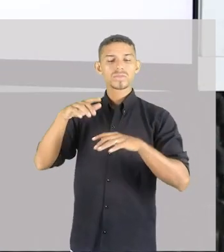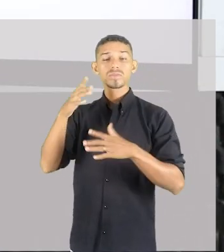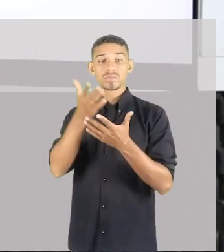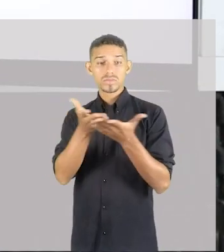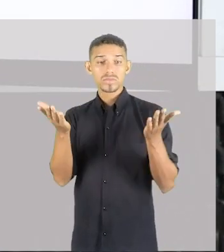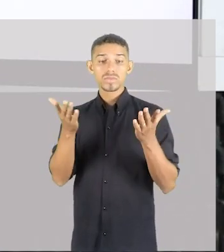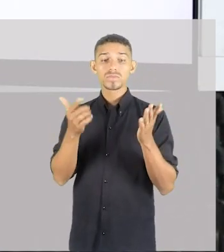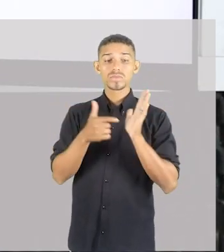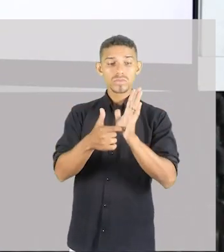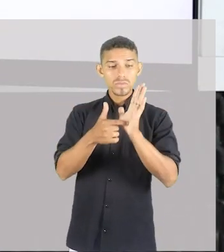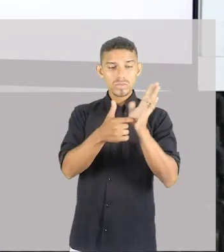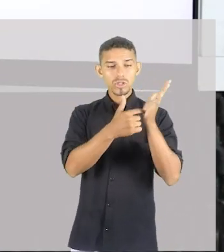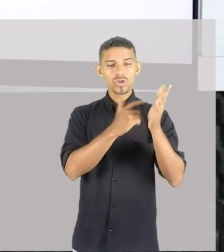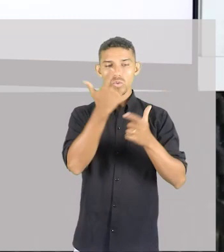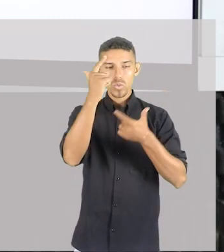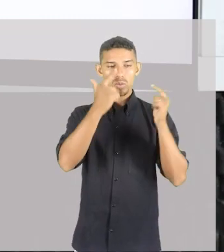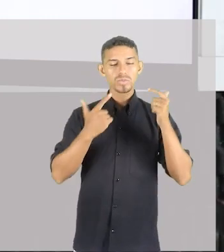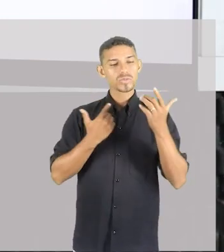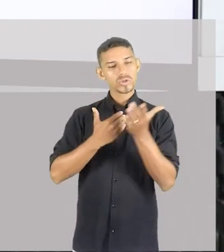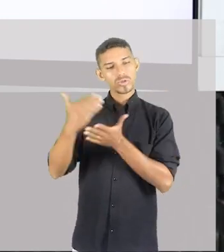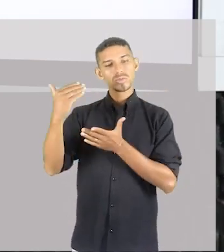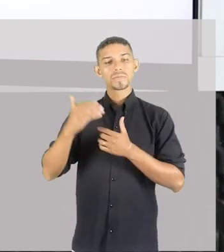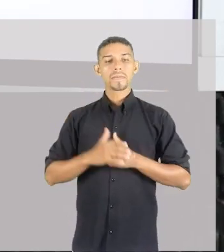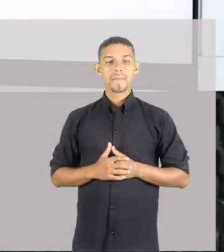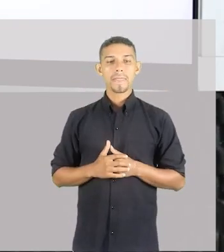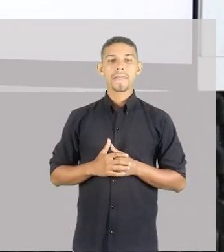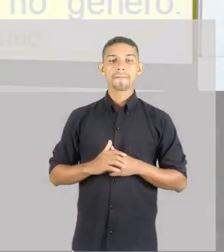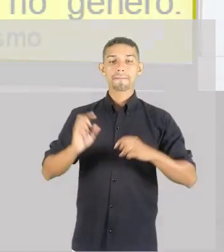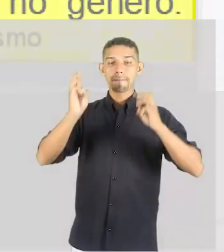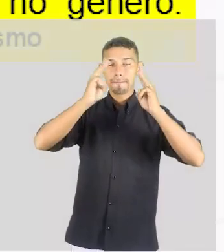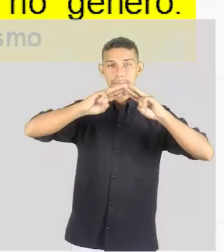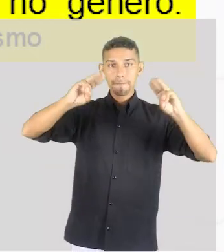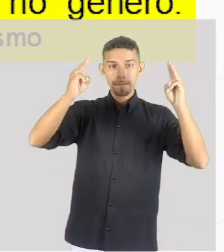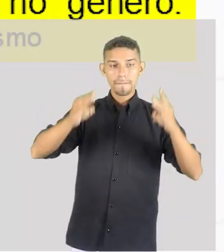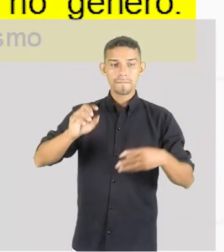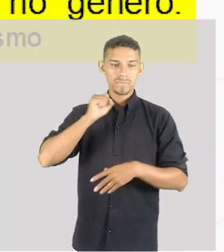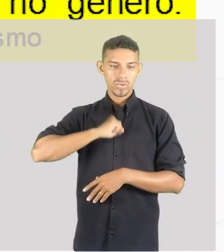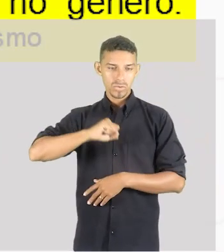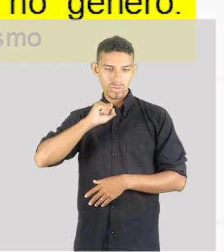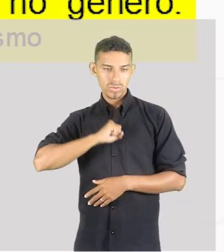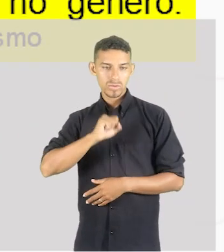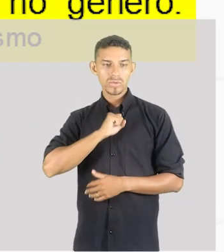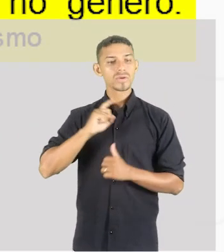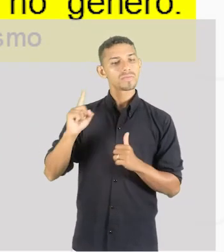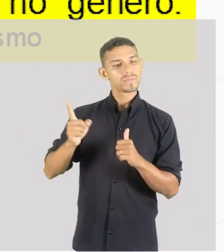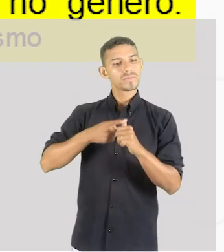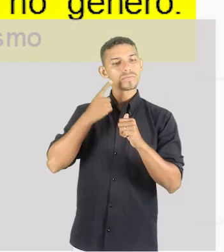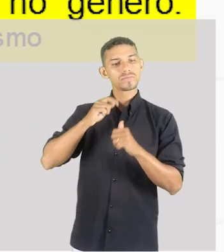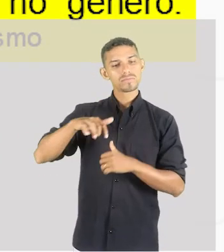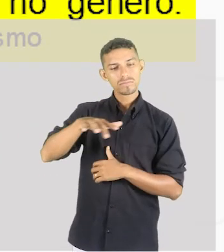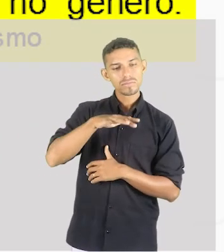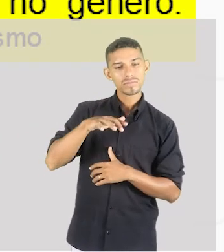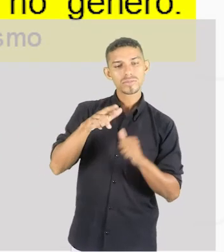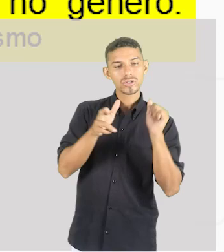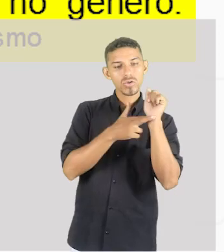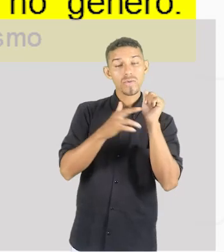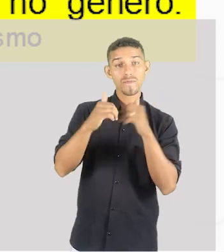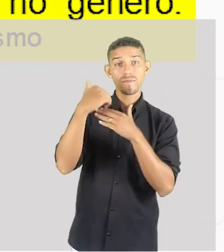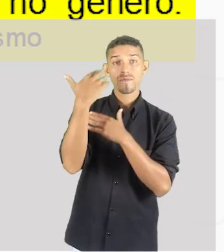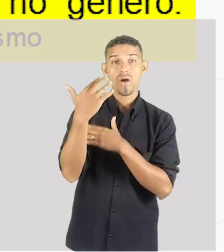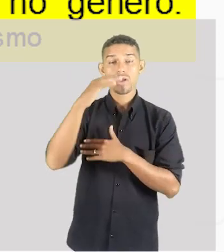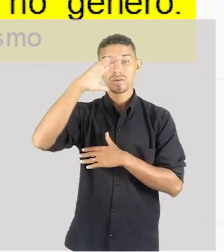de artistas renomados e outros em início de carreira. Museu do Reggae. Primeiro espaço dedicado ao ritmo fora da